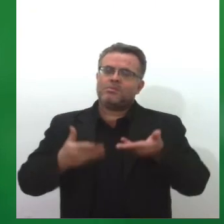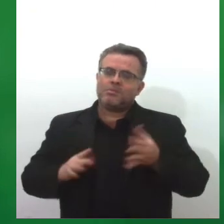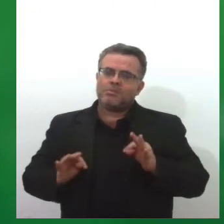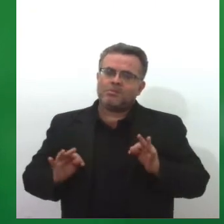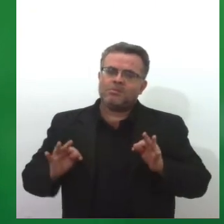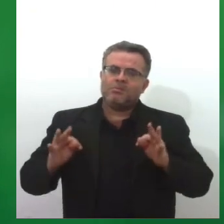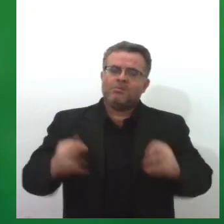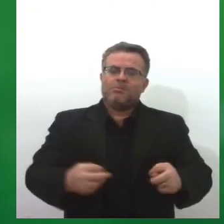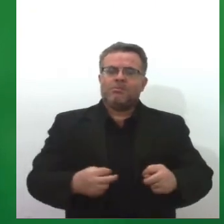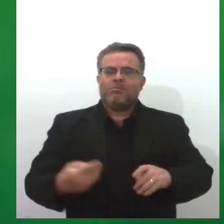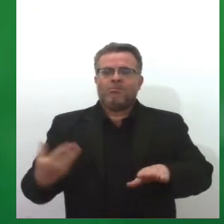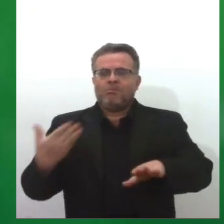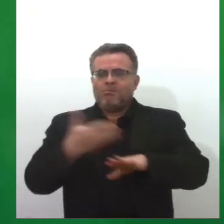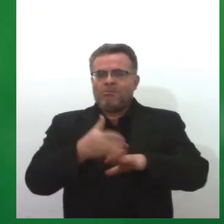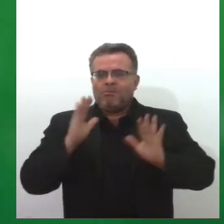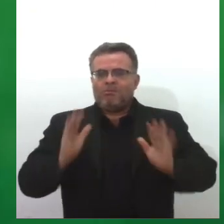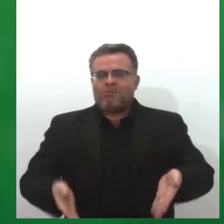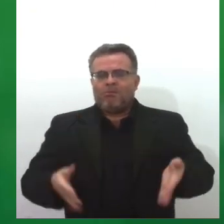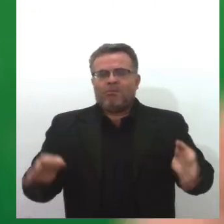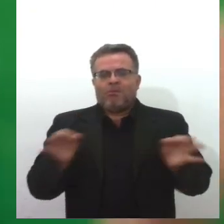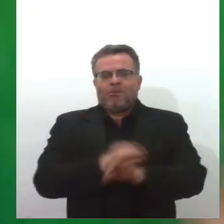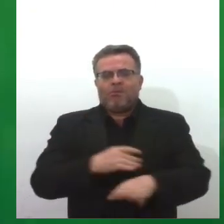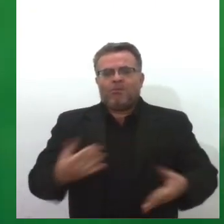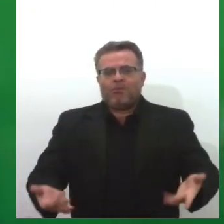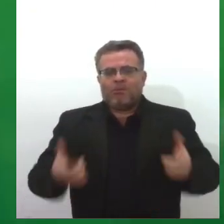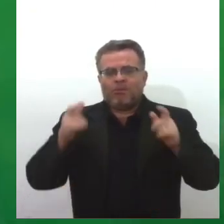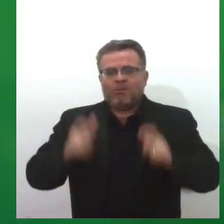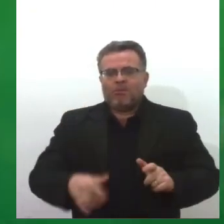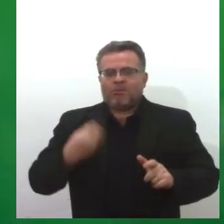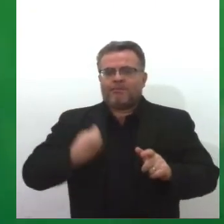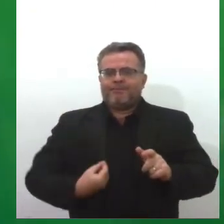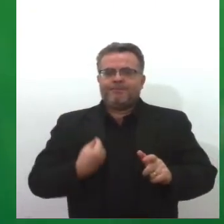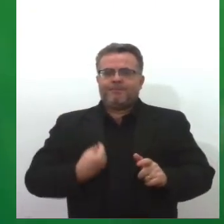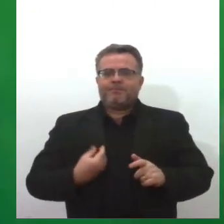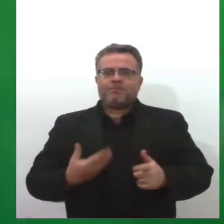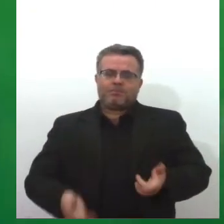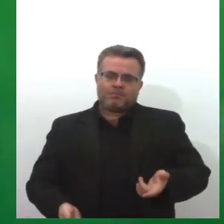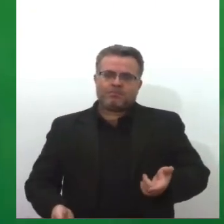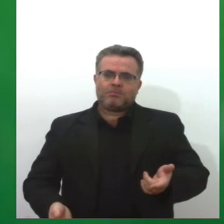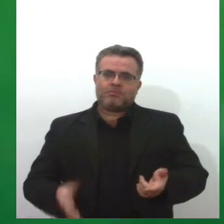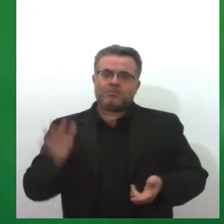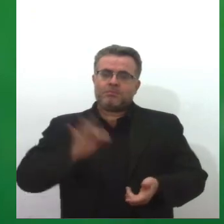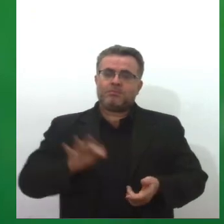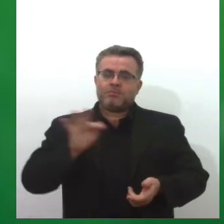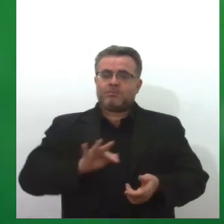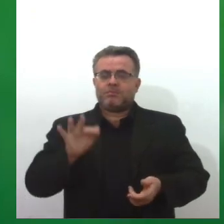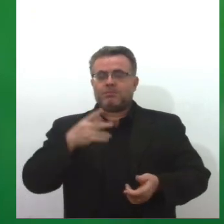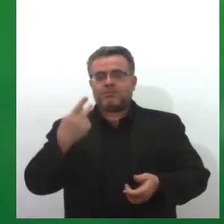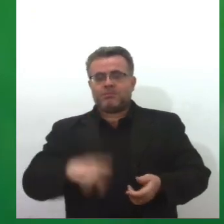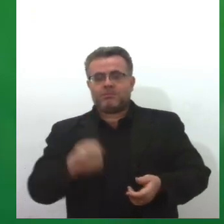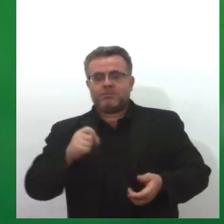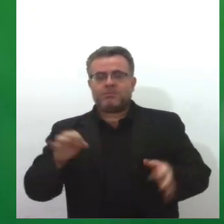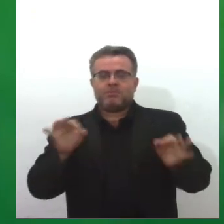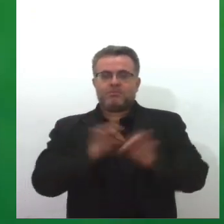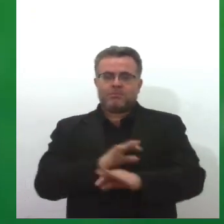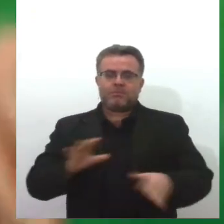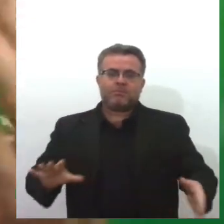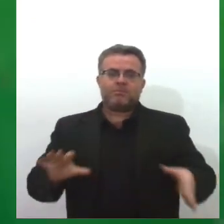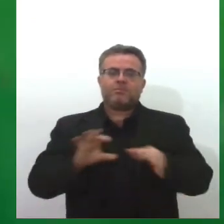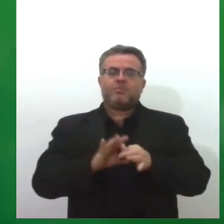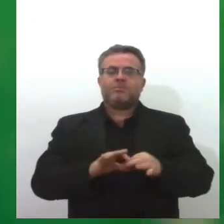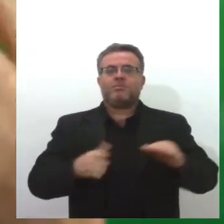aqui no evento CEALBA. É um evento realizado pela FAES, a Federação da Agricultura do Estado de Sergipe, em co-realização com o